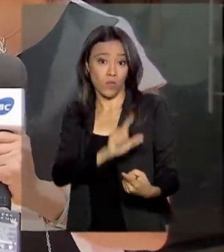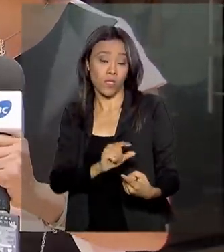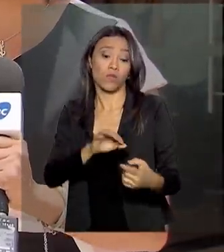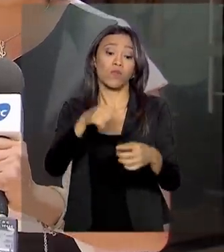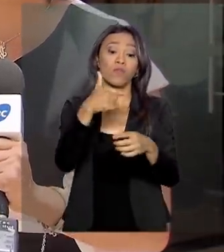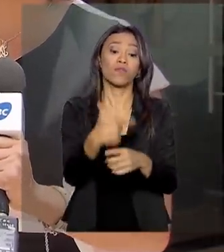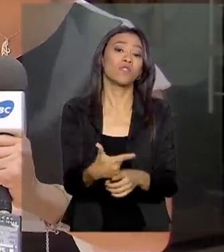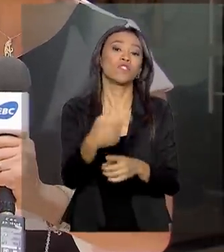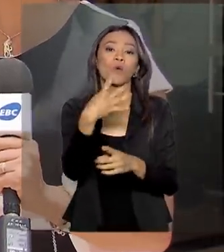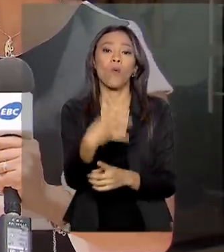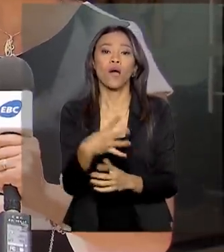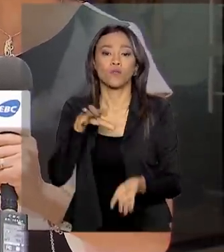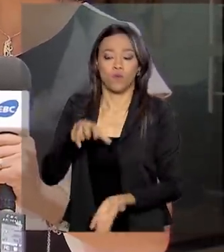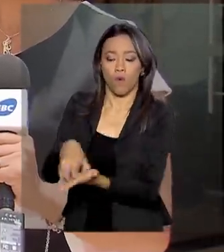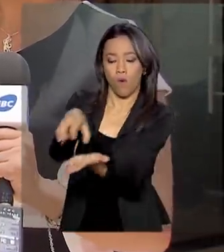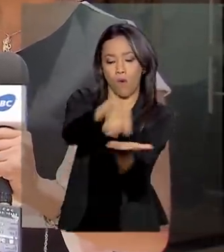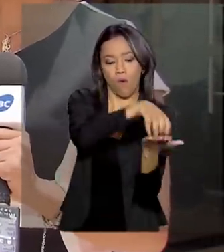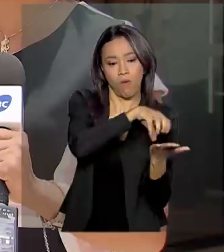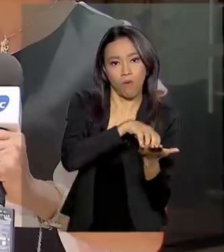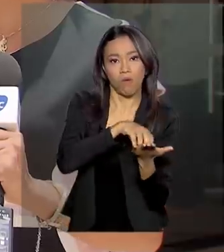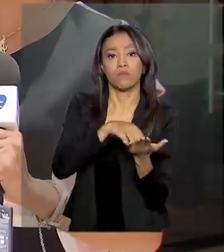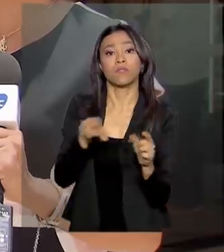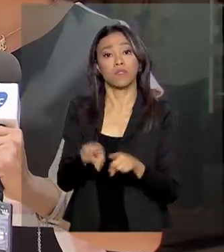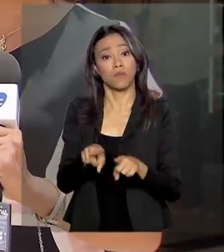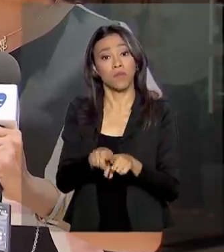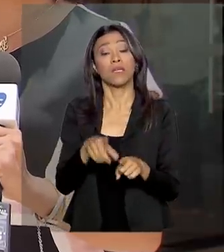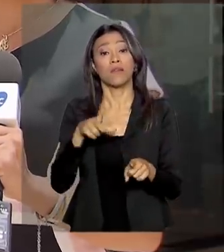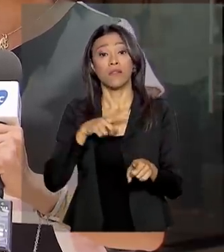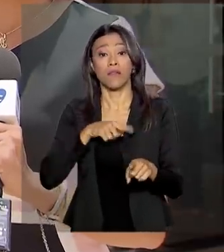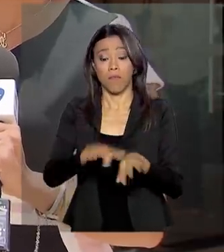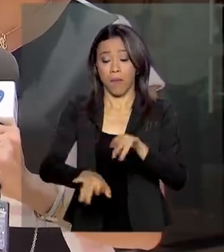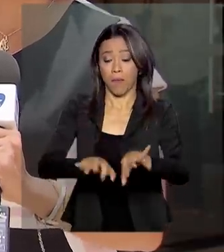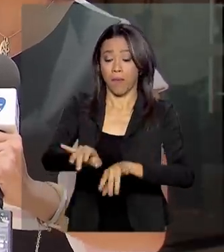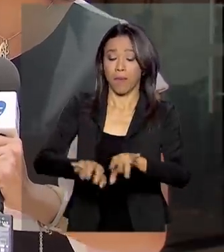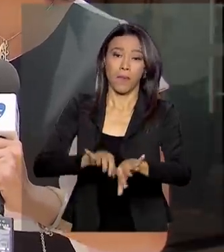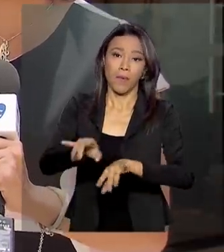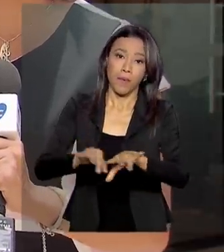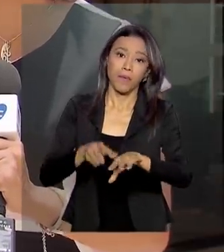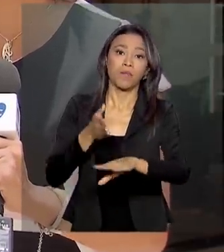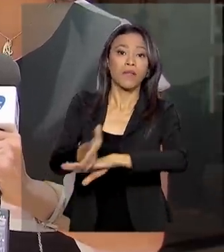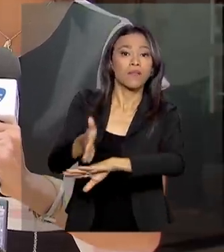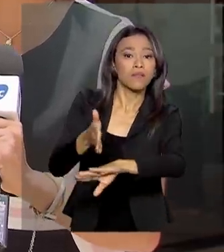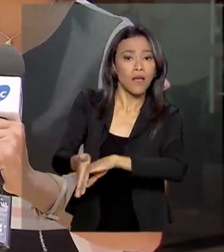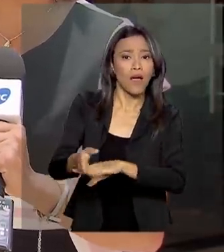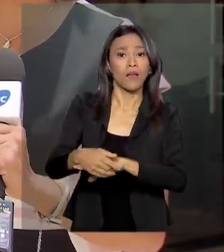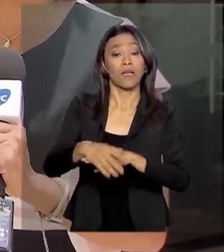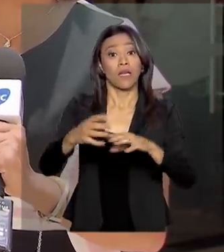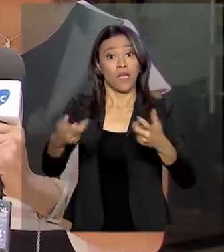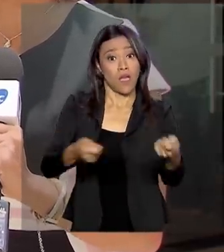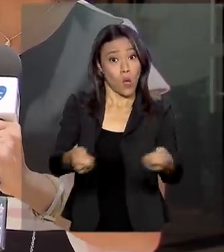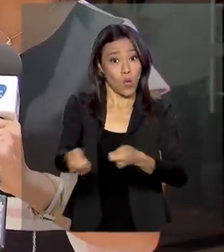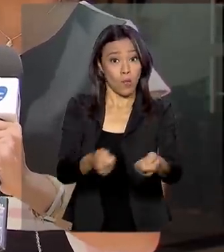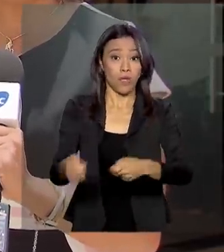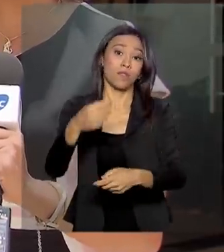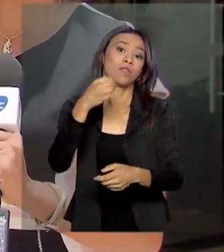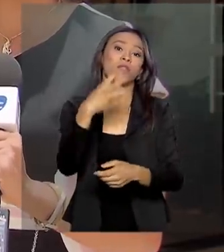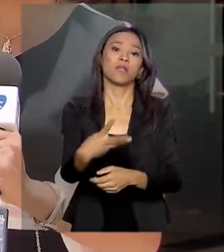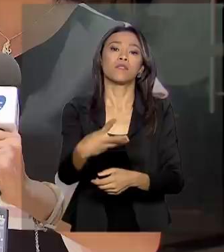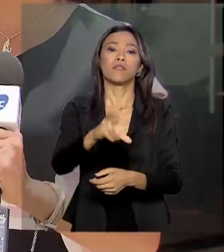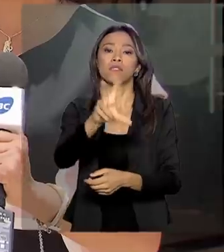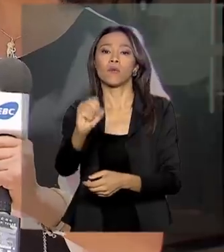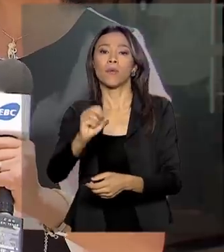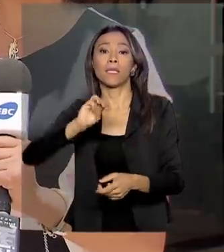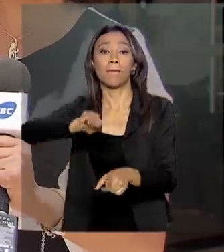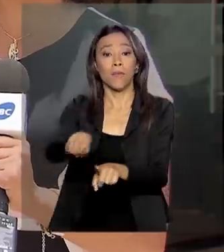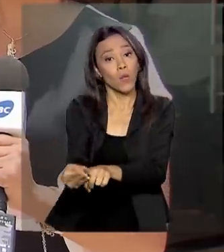24 órgãos entidades com os serviços digitais uma economia de mais de 350 milhões de reais